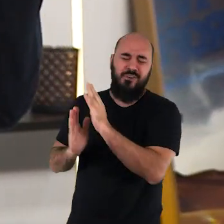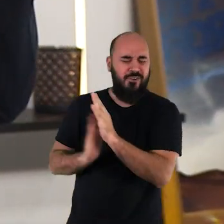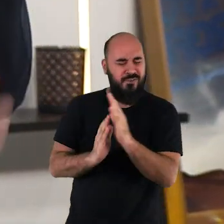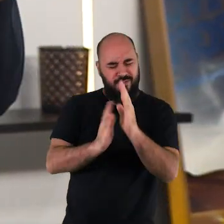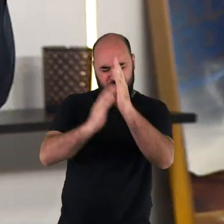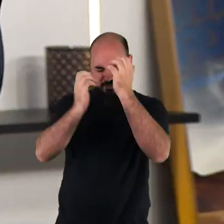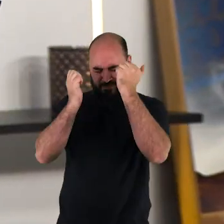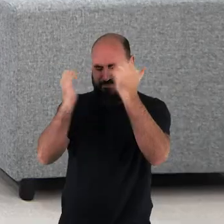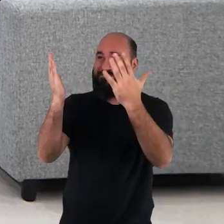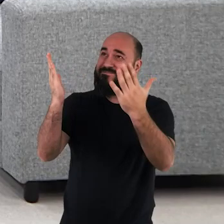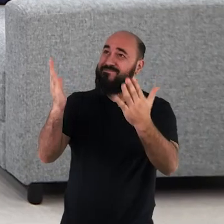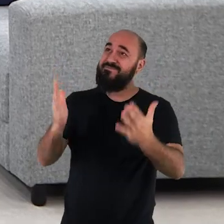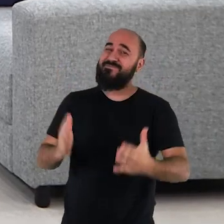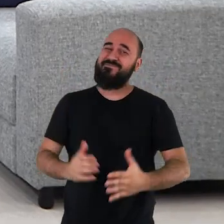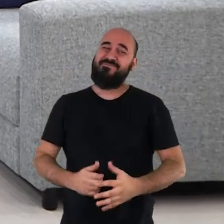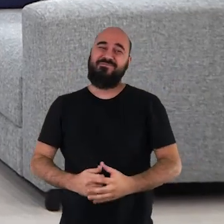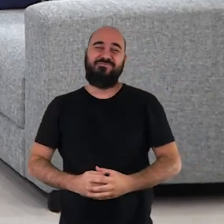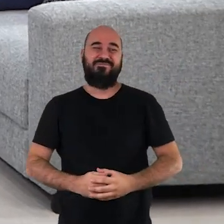louvor.